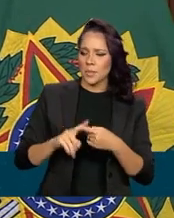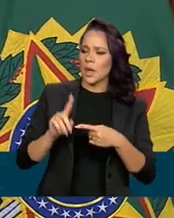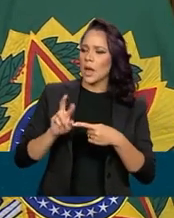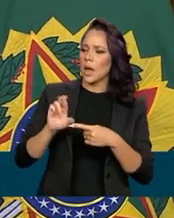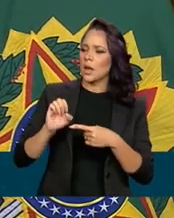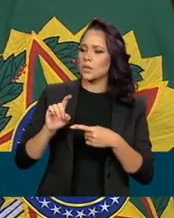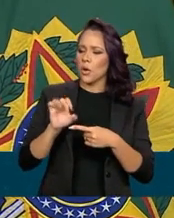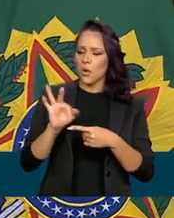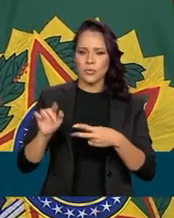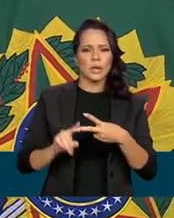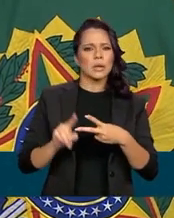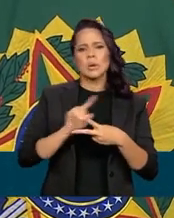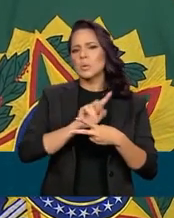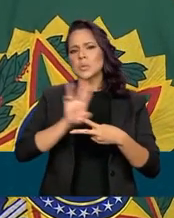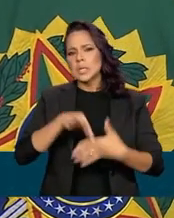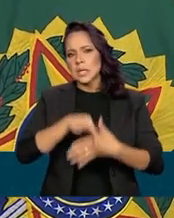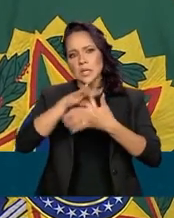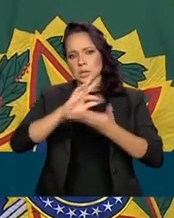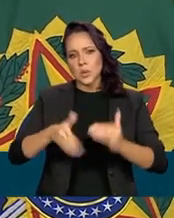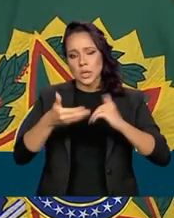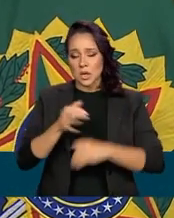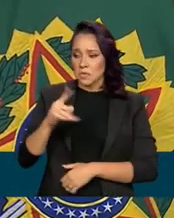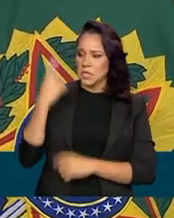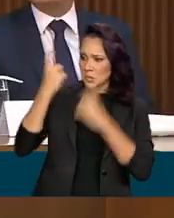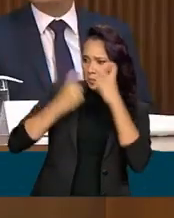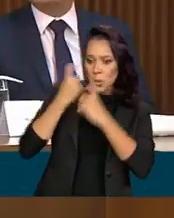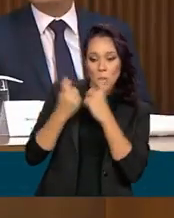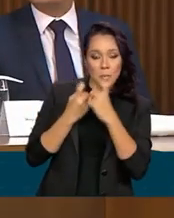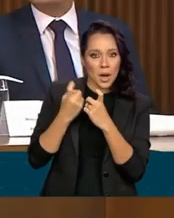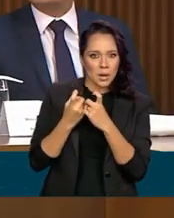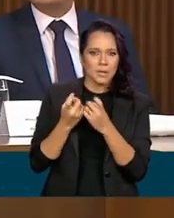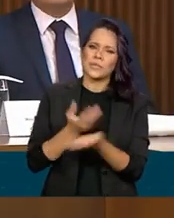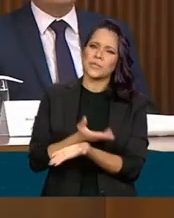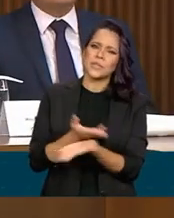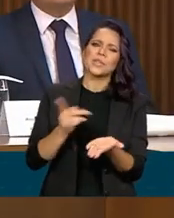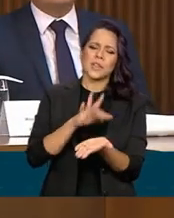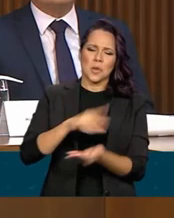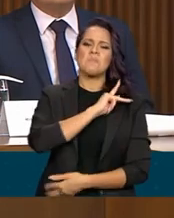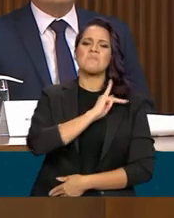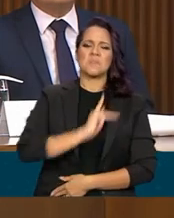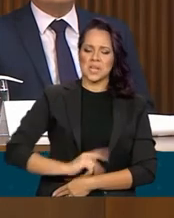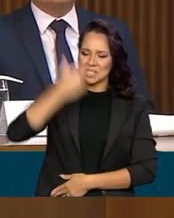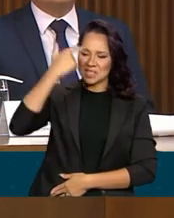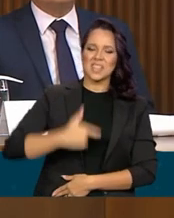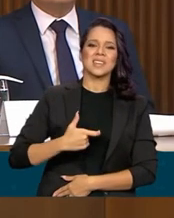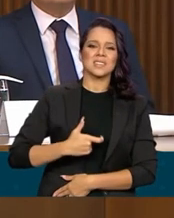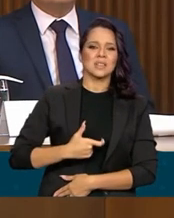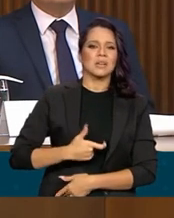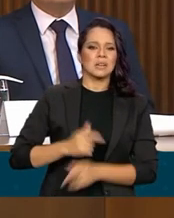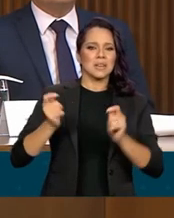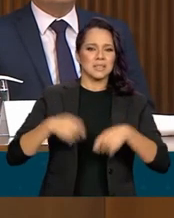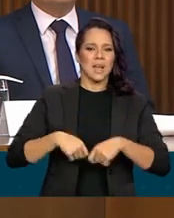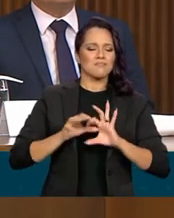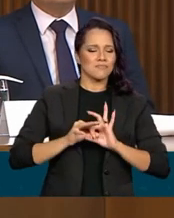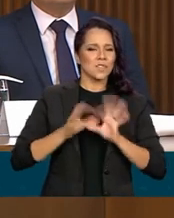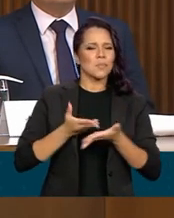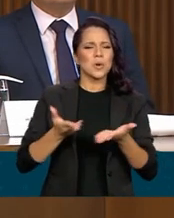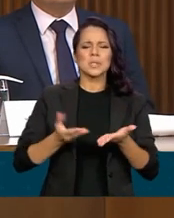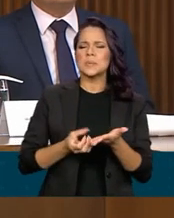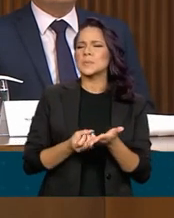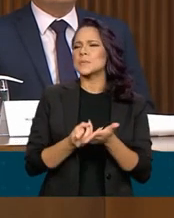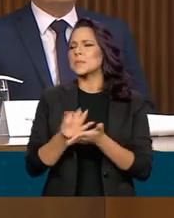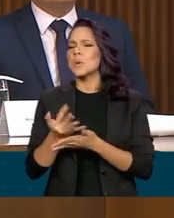Randolph, que dessa vez vocês não se preocupem, que vocês vão ter um presidente disposto a fazer